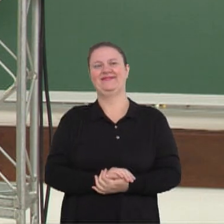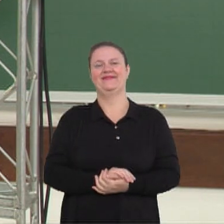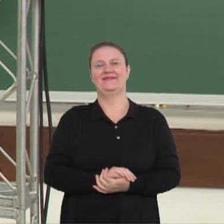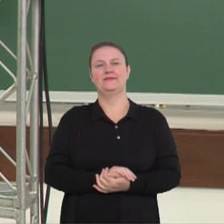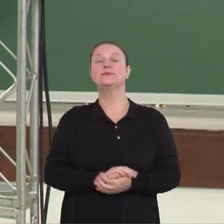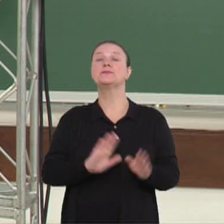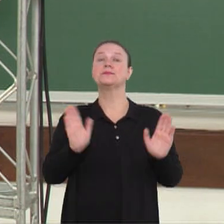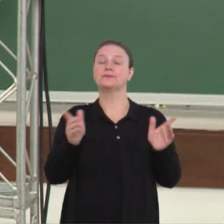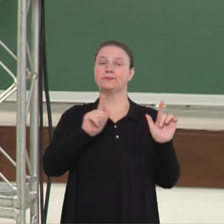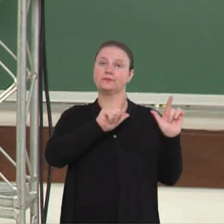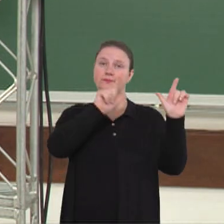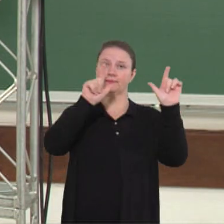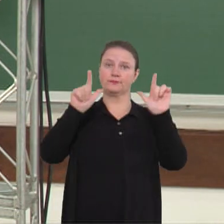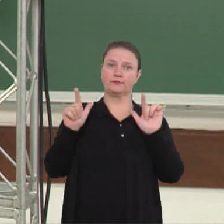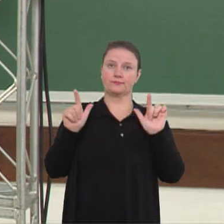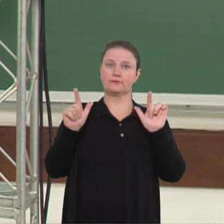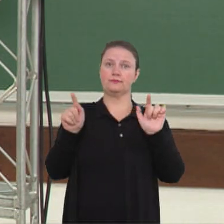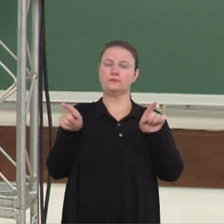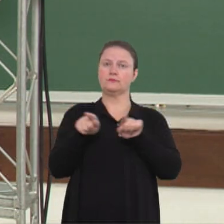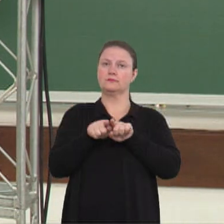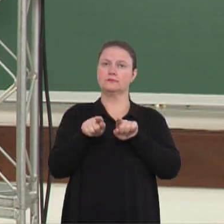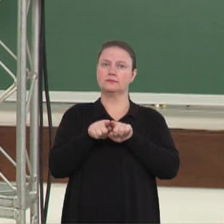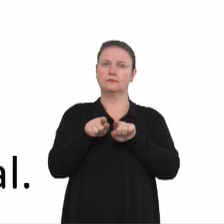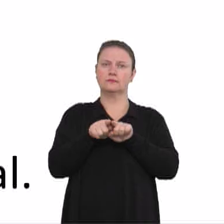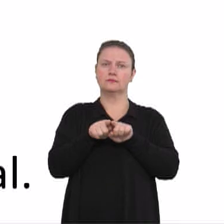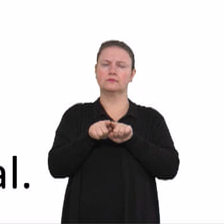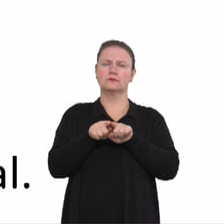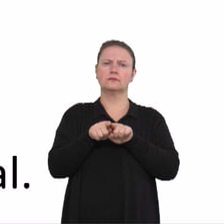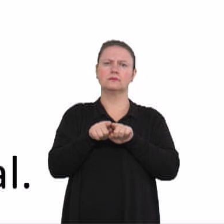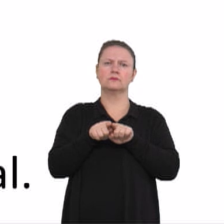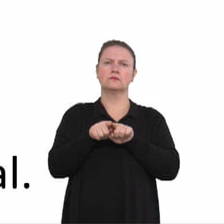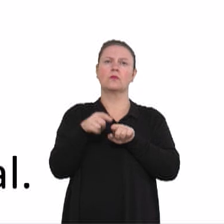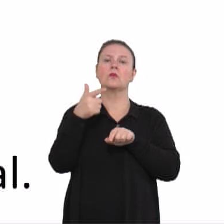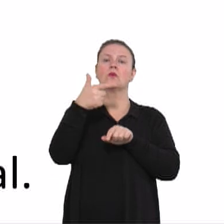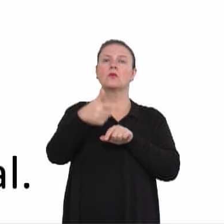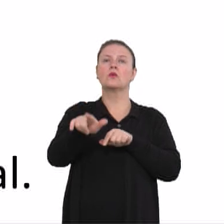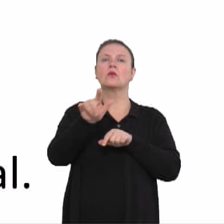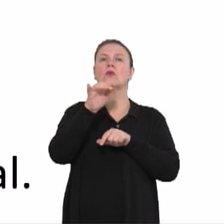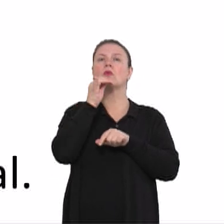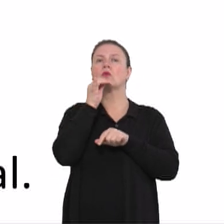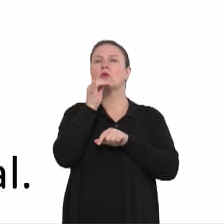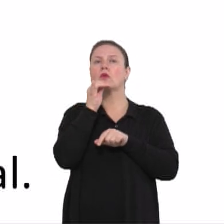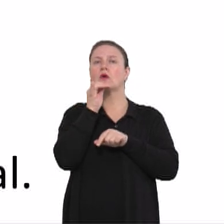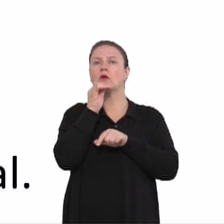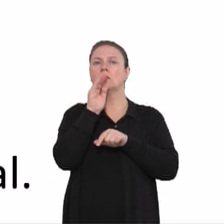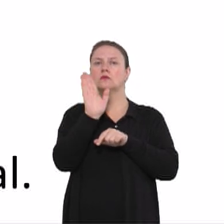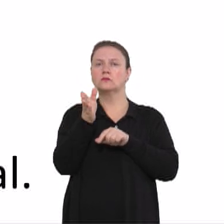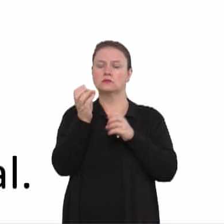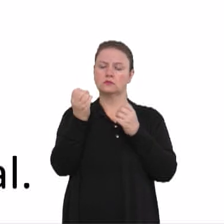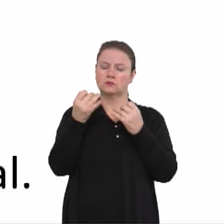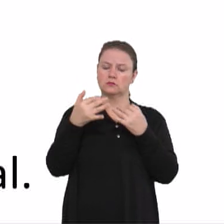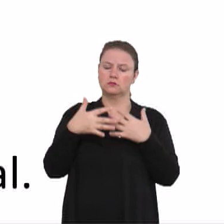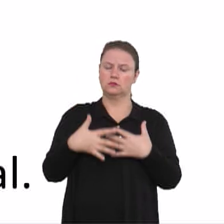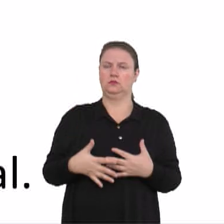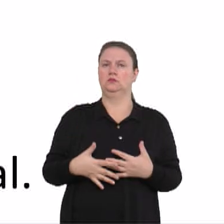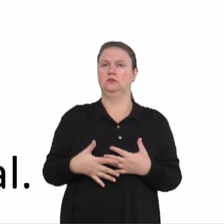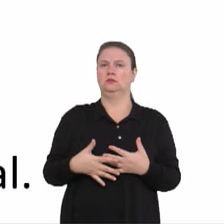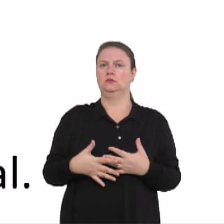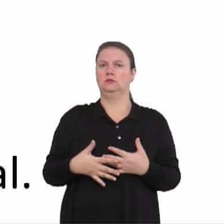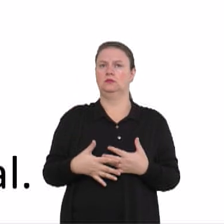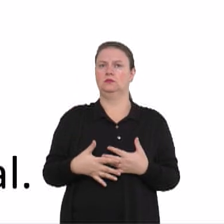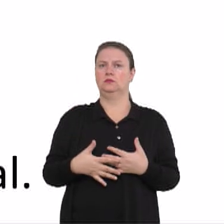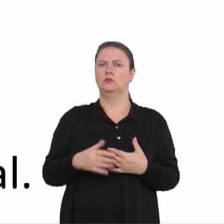nesse próximo slide aqui eu coloquei justamente mais ou menos um outro exemplo daquilo que a gente tá falando aqui né